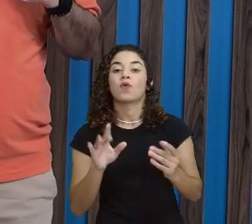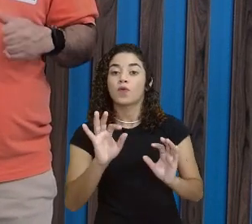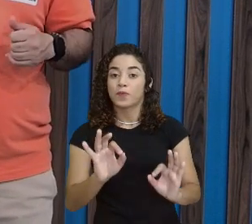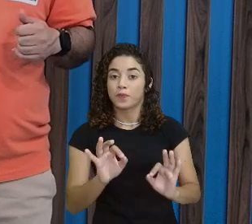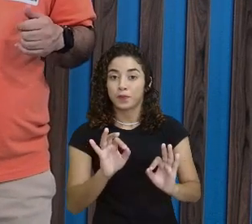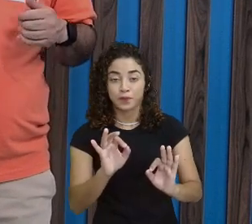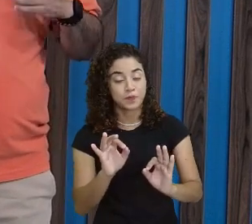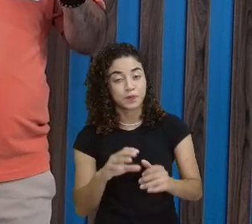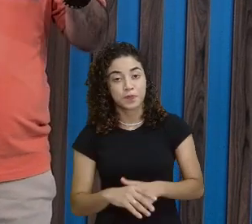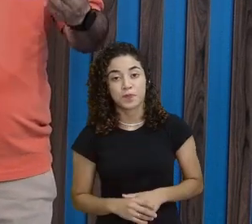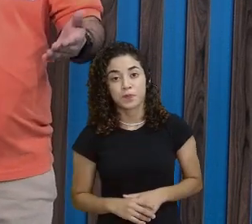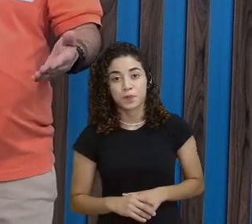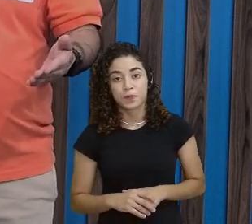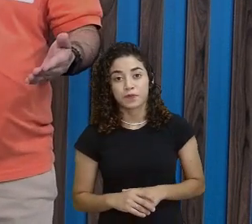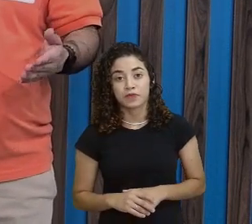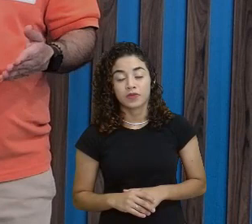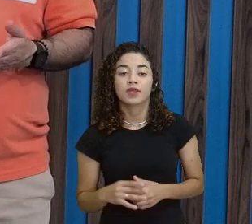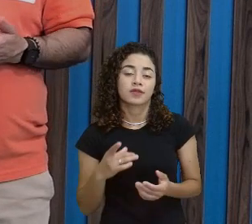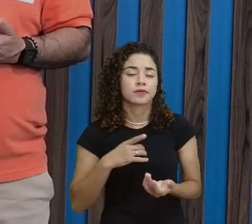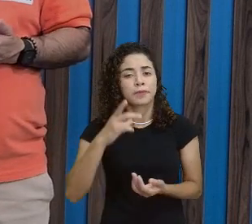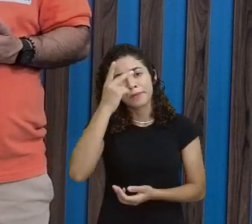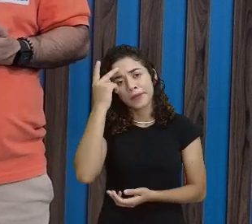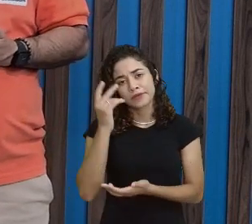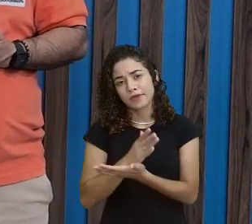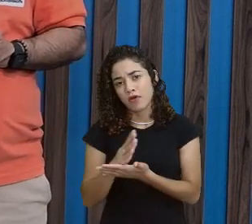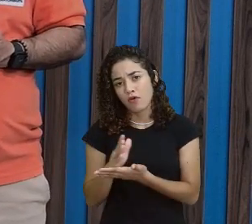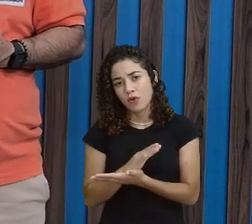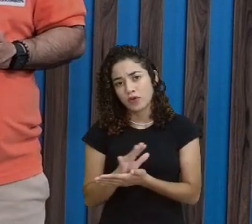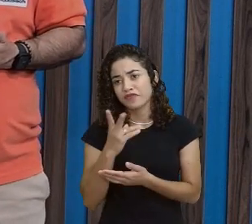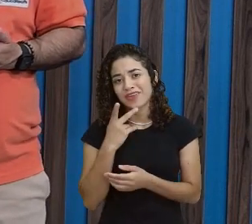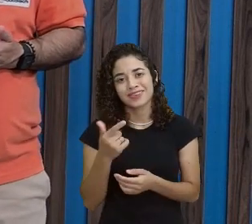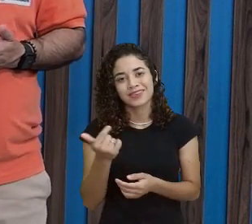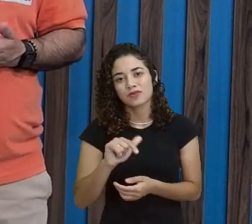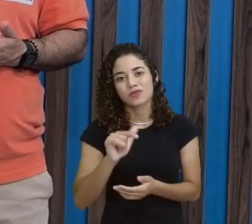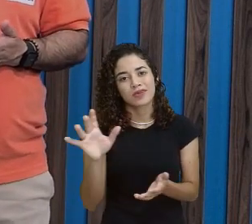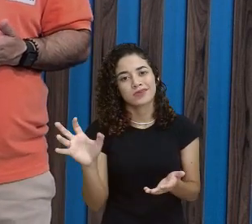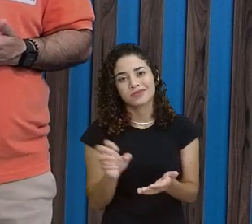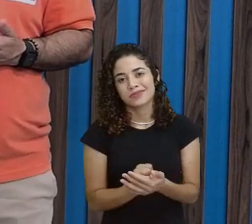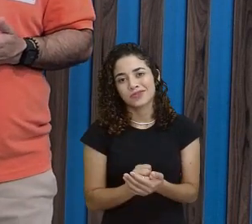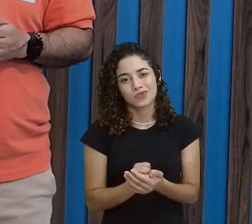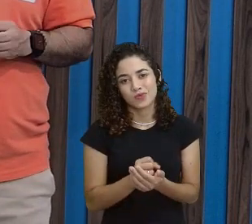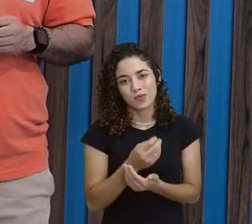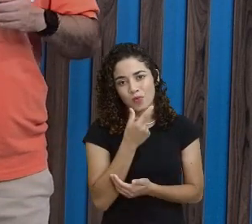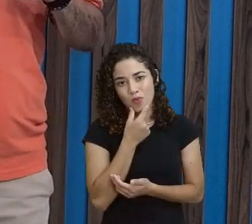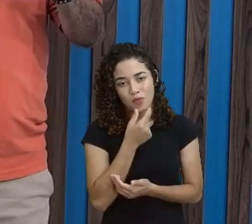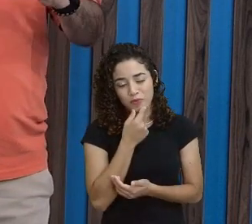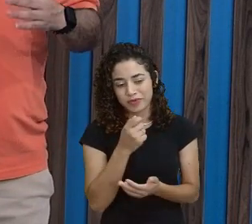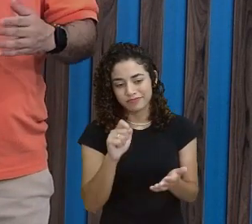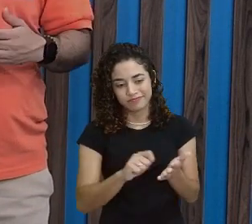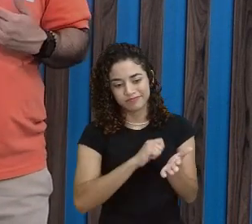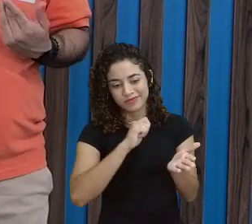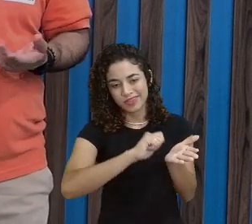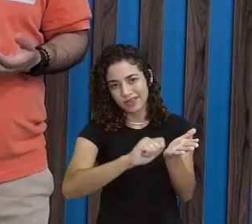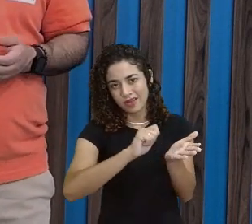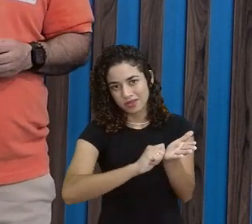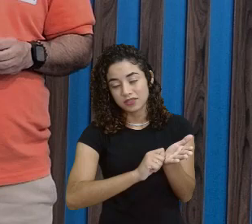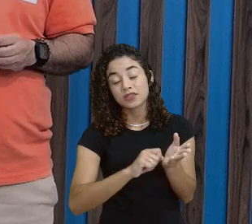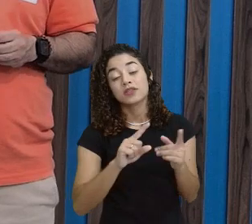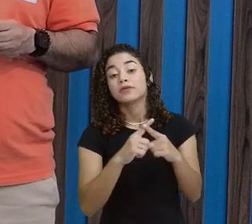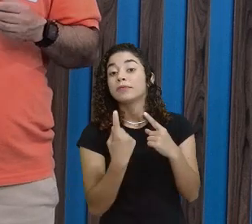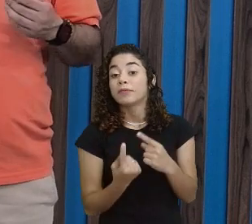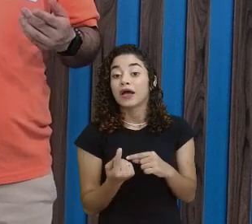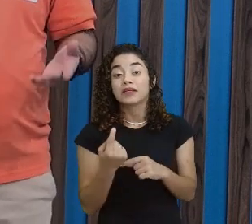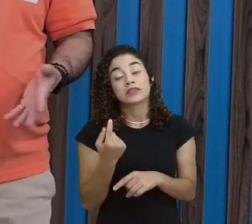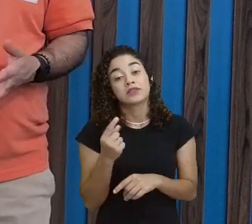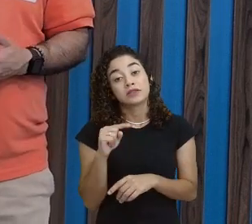certo, há quem diga também que não há esse registro, né, dele ali no... Mas entende-se que ele foi um